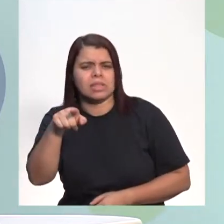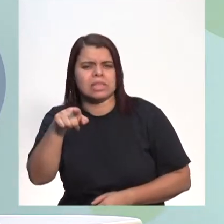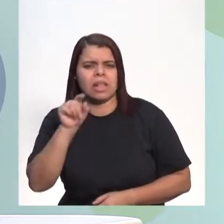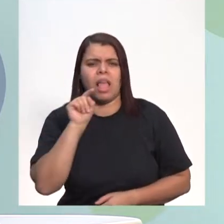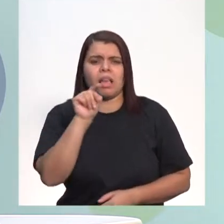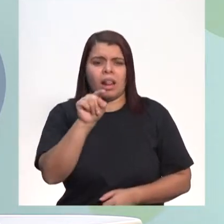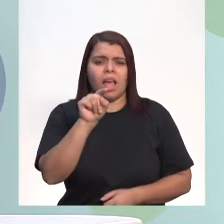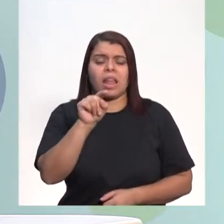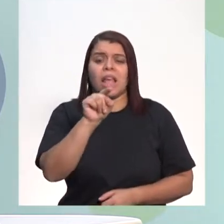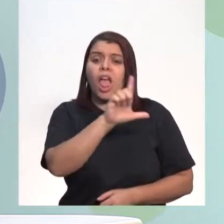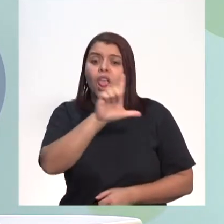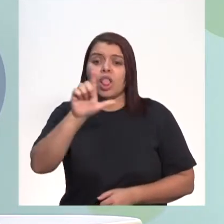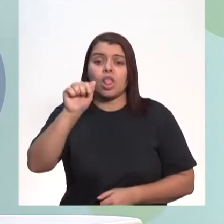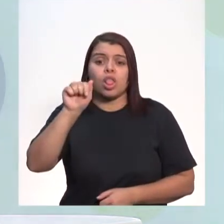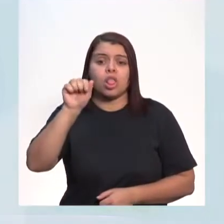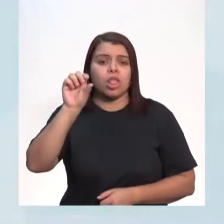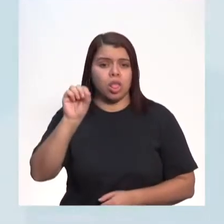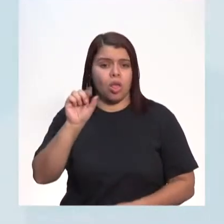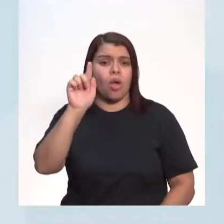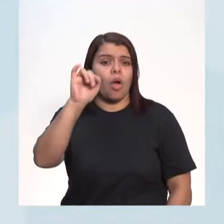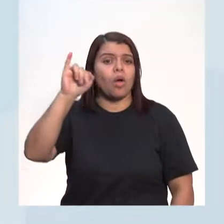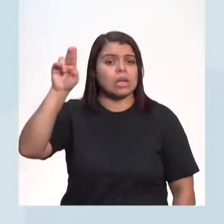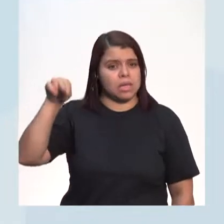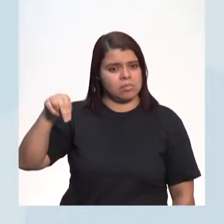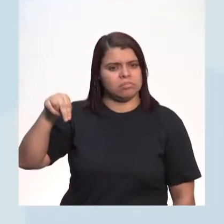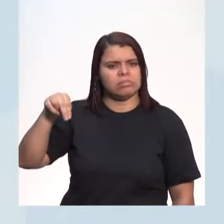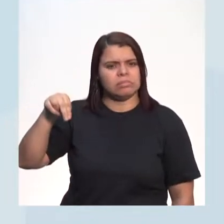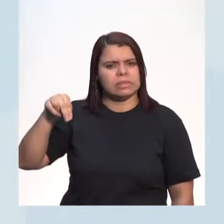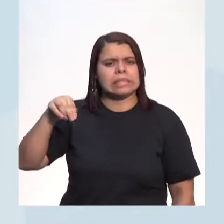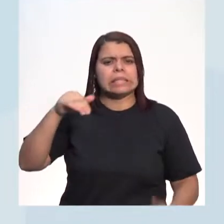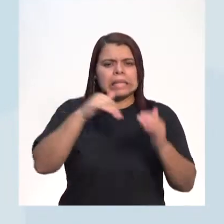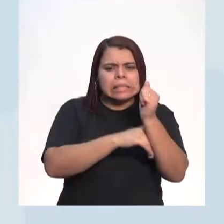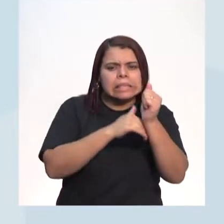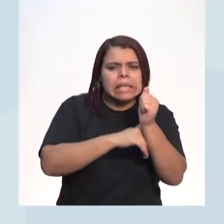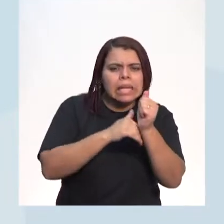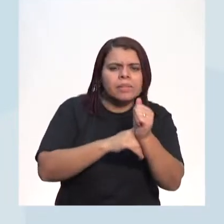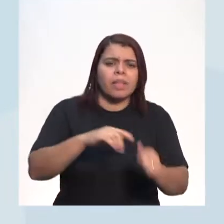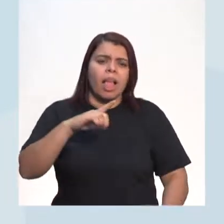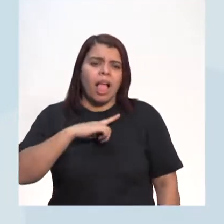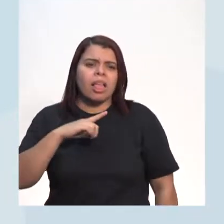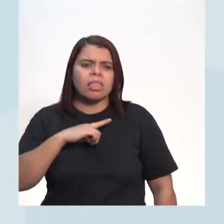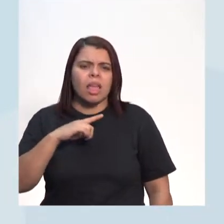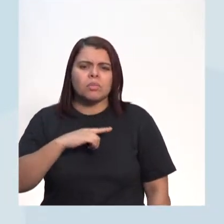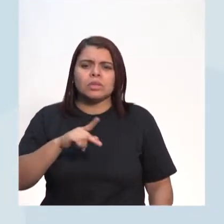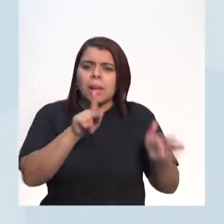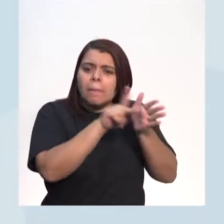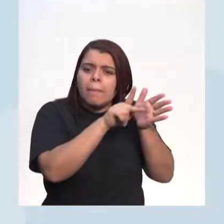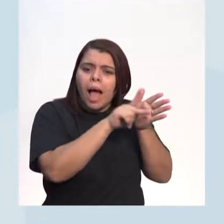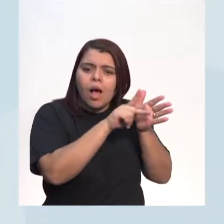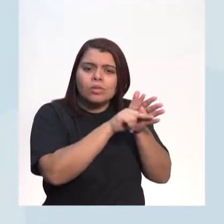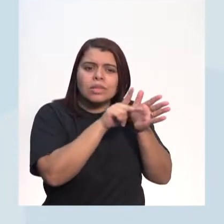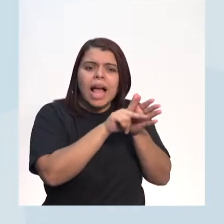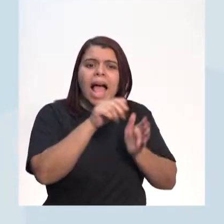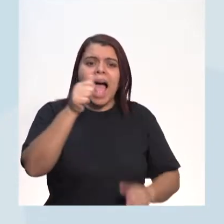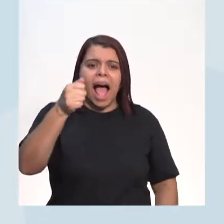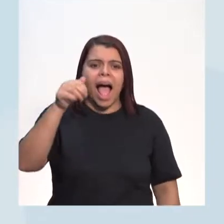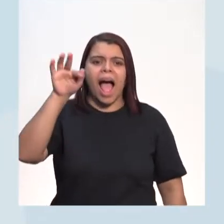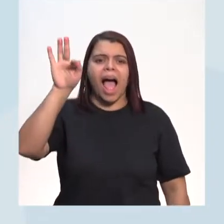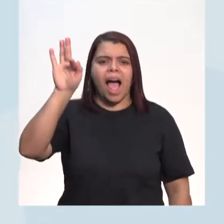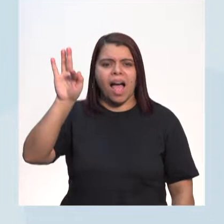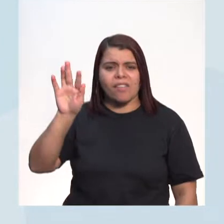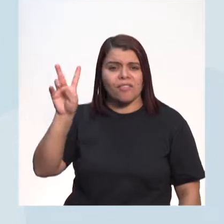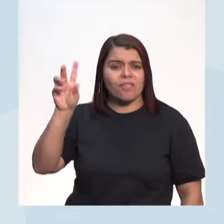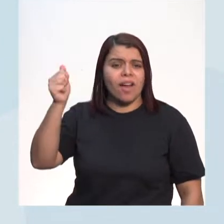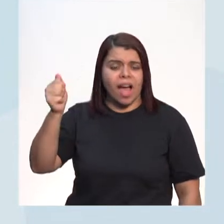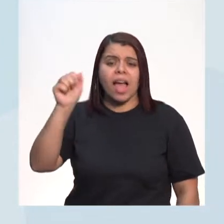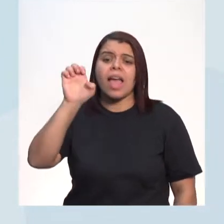login e senha, por favor, a tela para o pessoal, nós temos lá pautas no AVEFAP. E tem uma